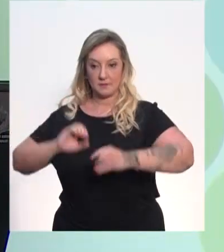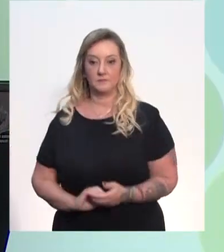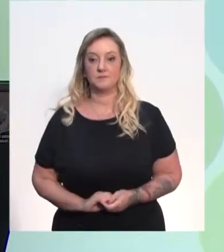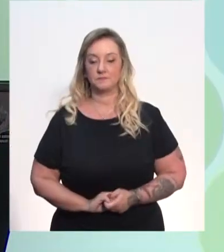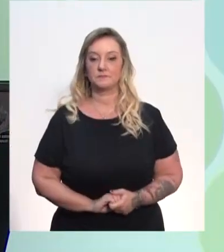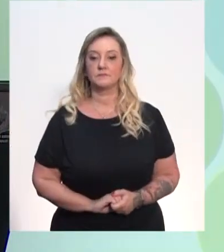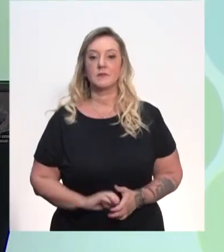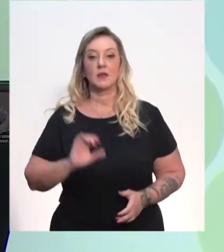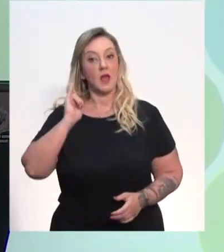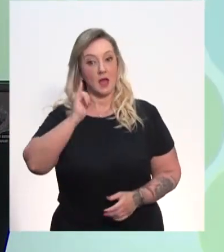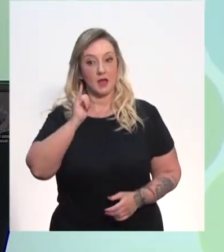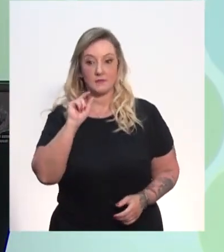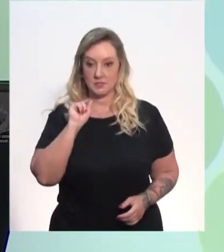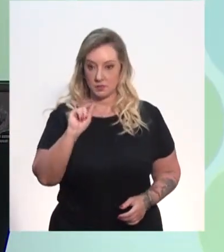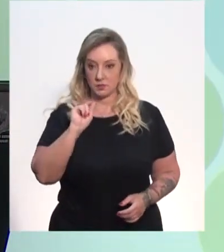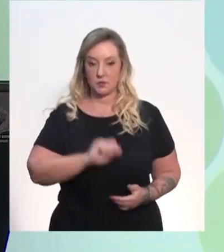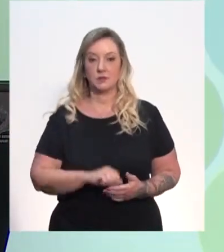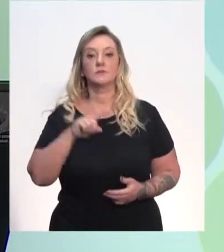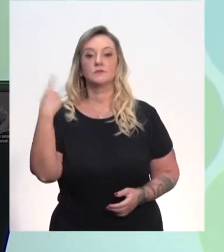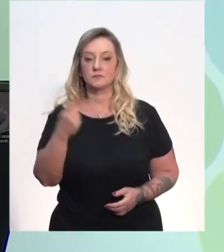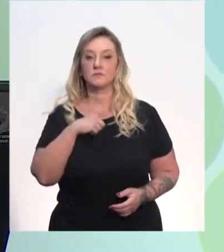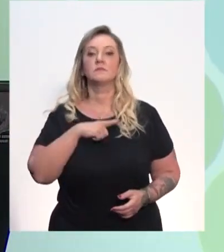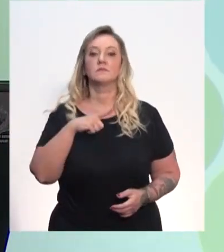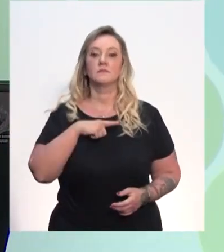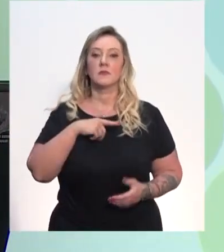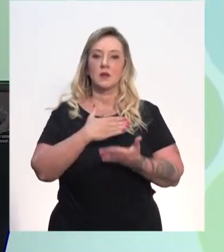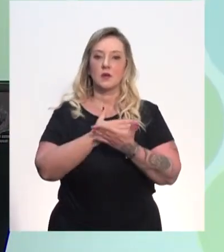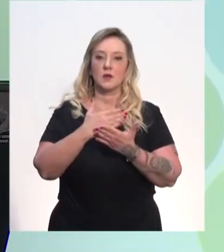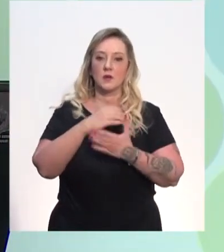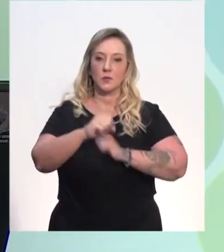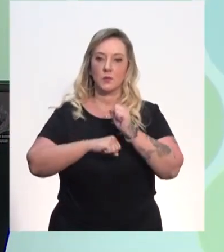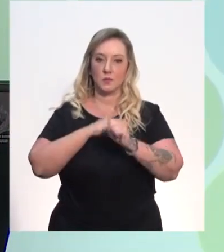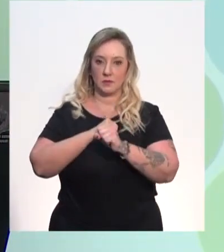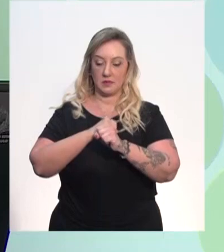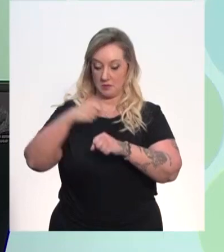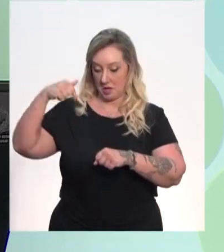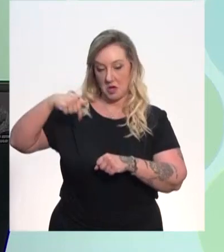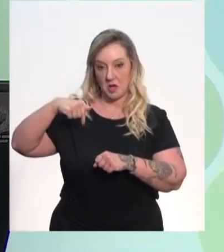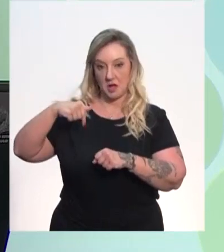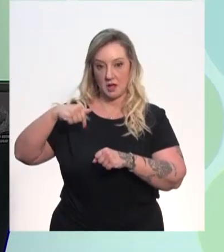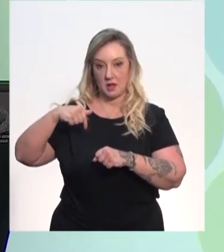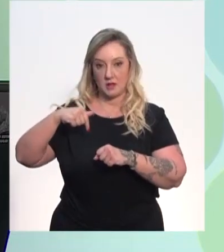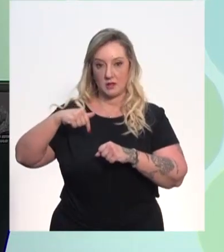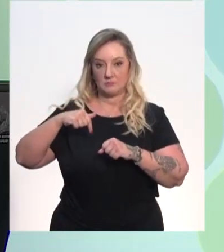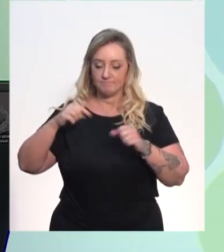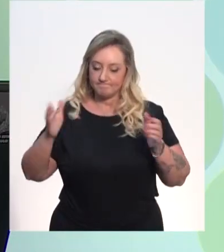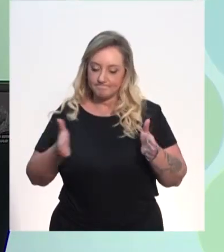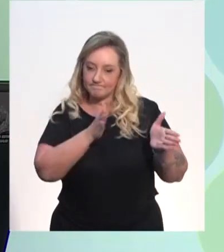pela frente. Então, aí na apresentação, nós destacamos as pautas formativas que